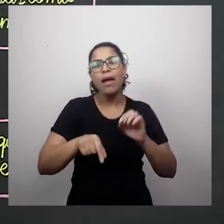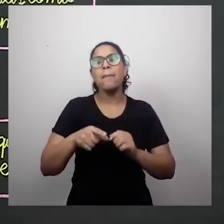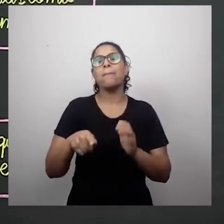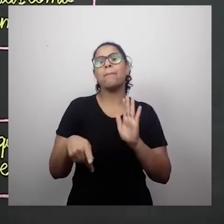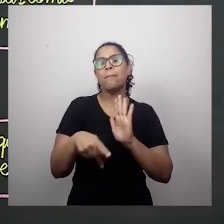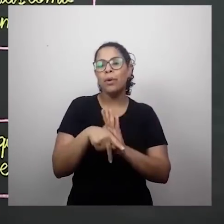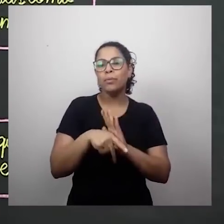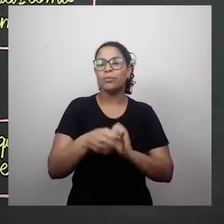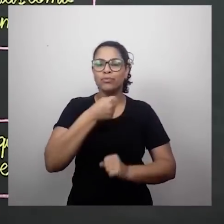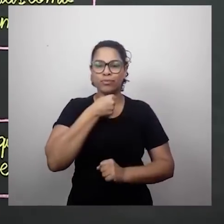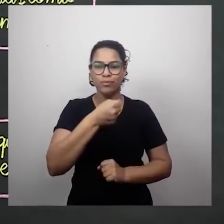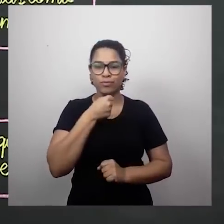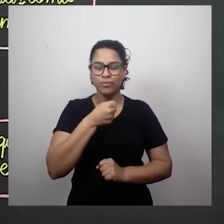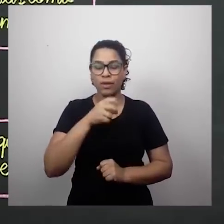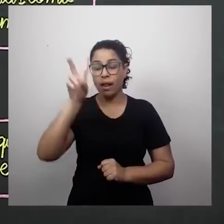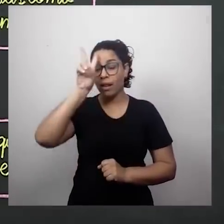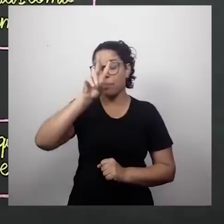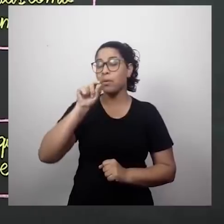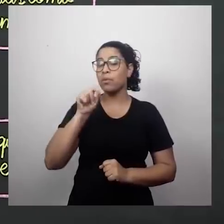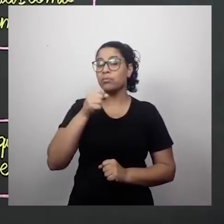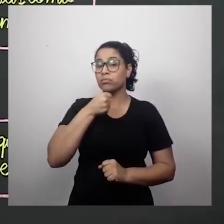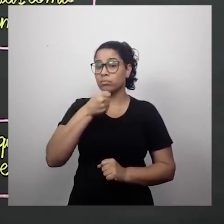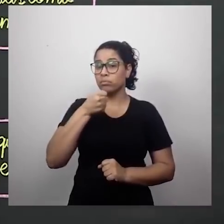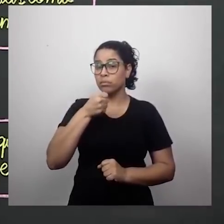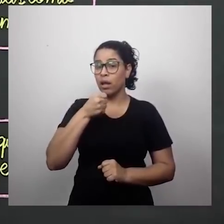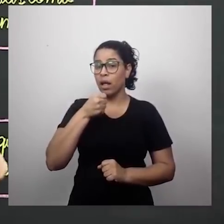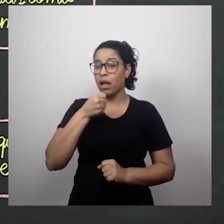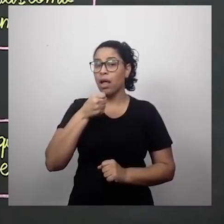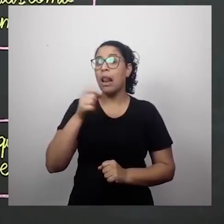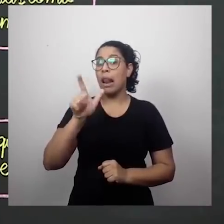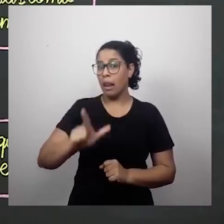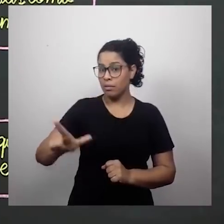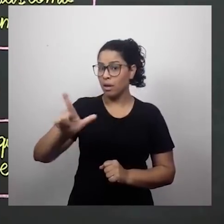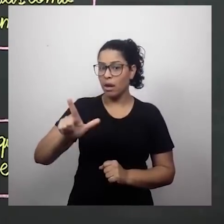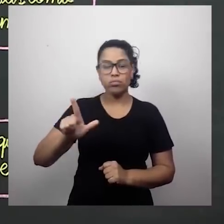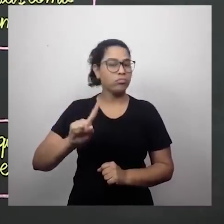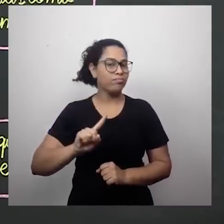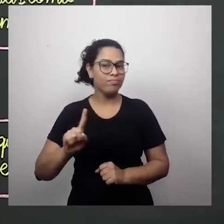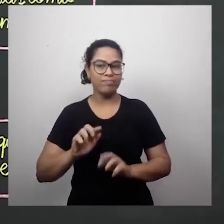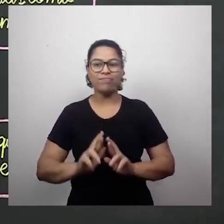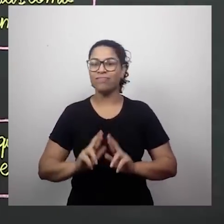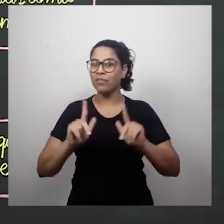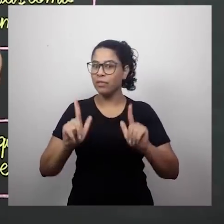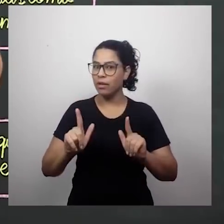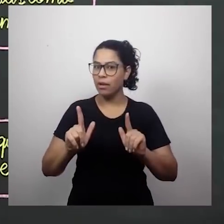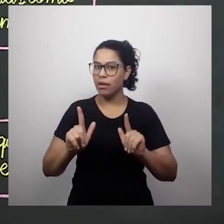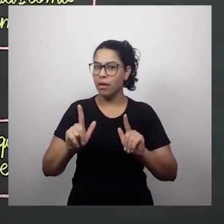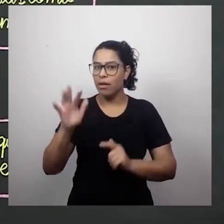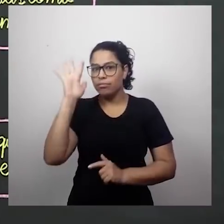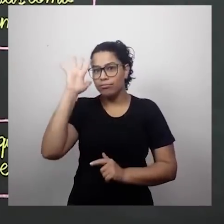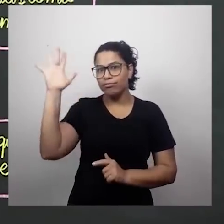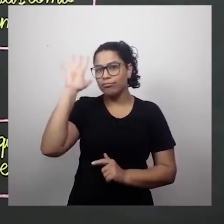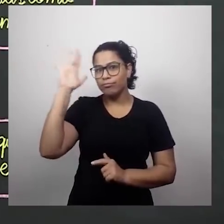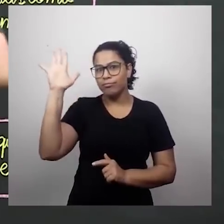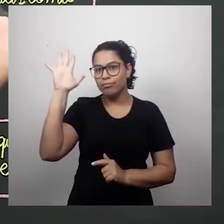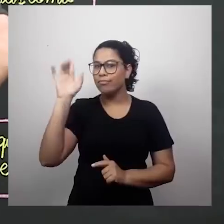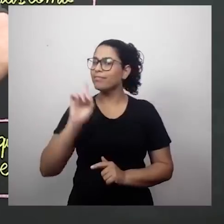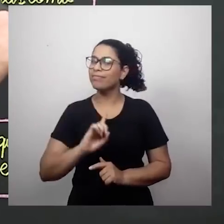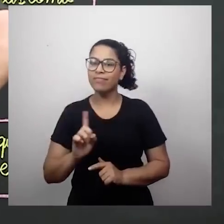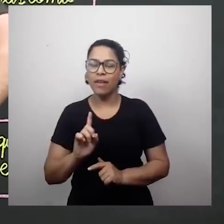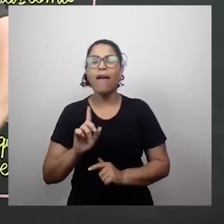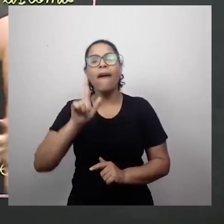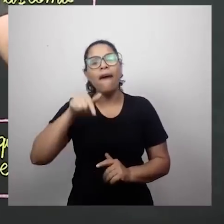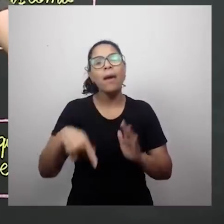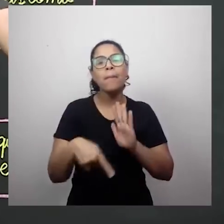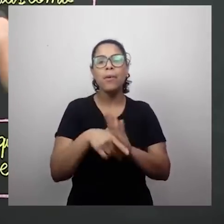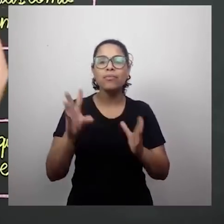Lembrar que a reportagem é um gênero não literário, ou seja, você não está lidando com a ficção na reportagem, você está lidando com a realidade. Então